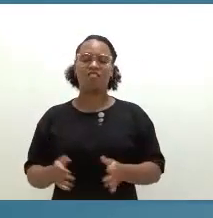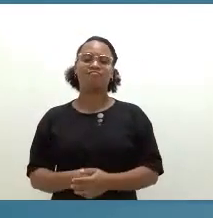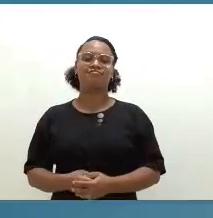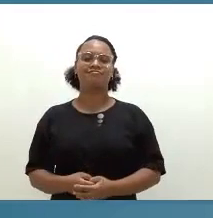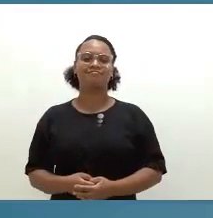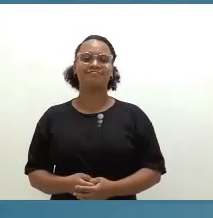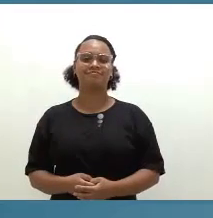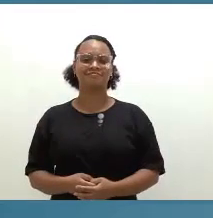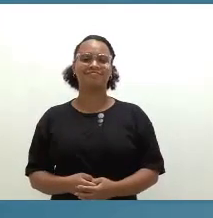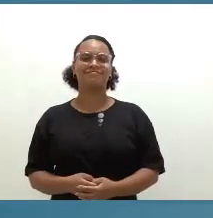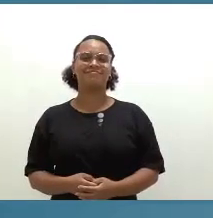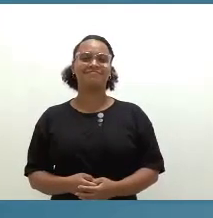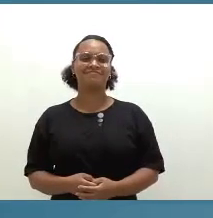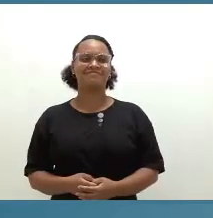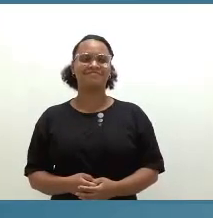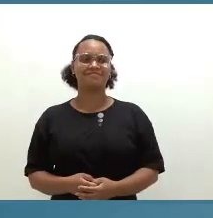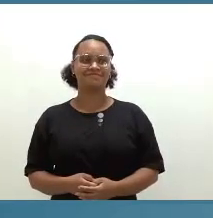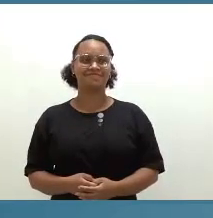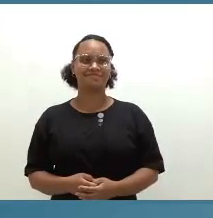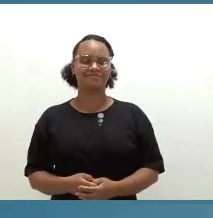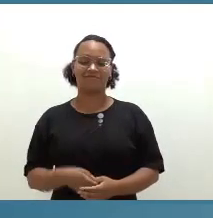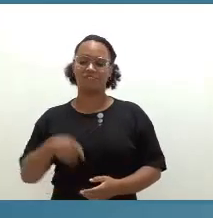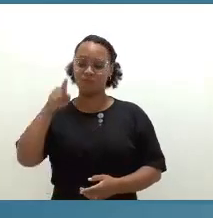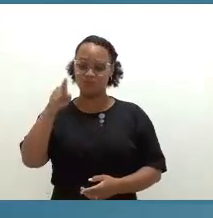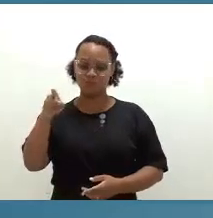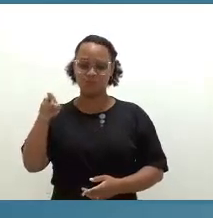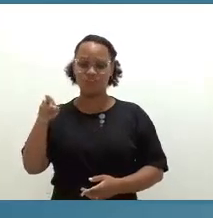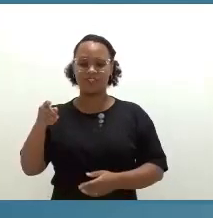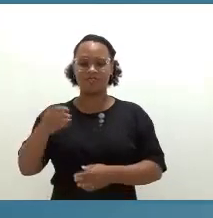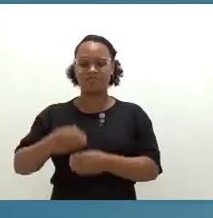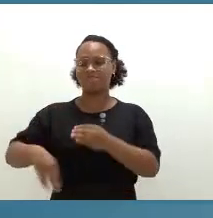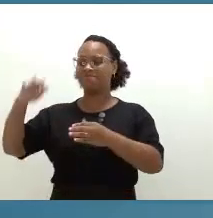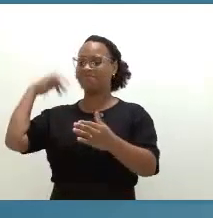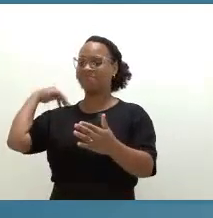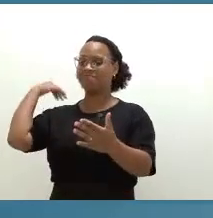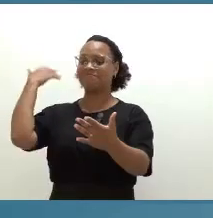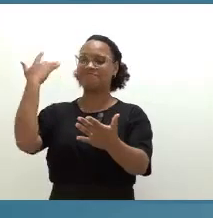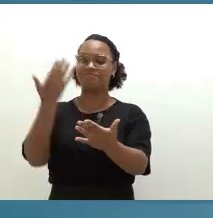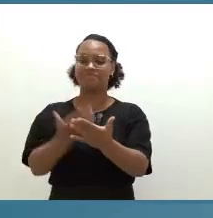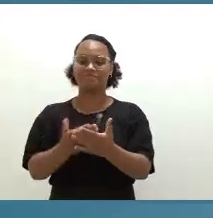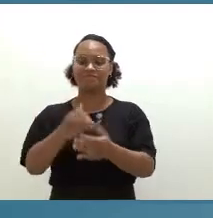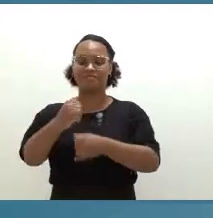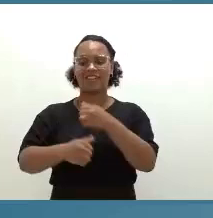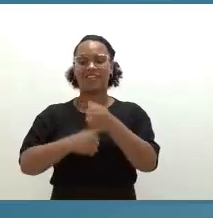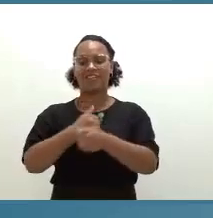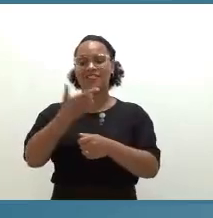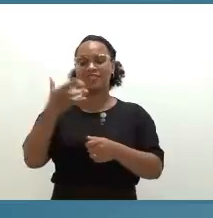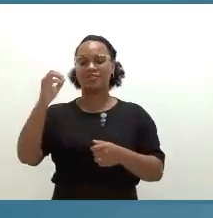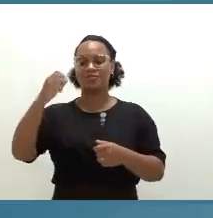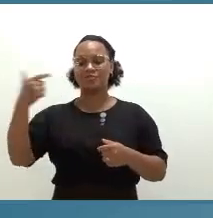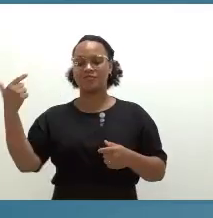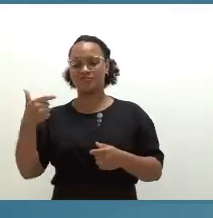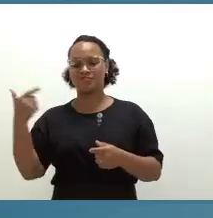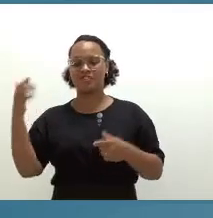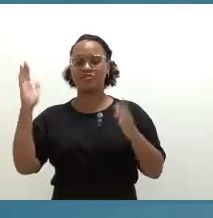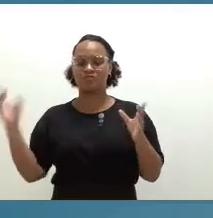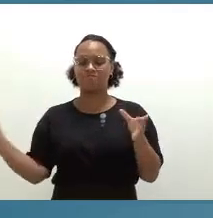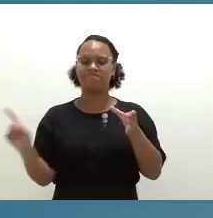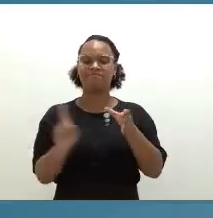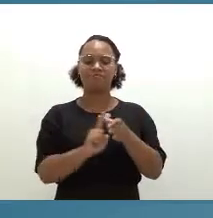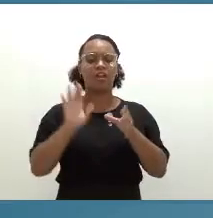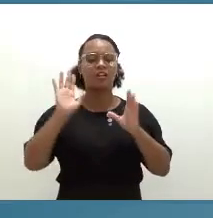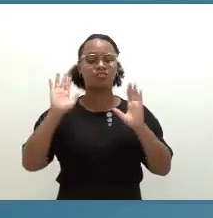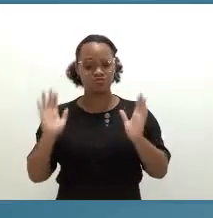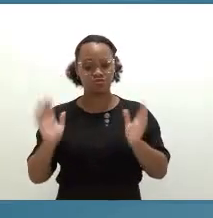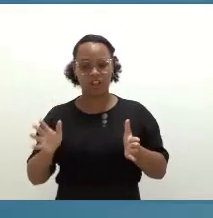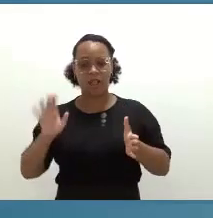Vossa Excelência, desde o início do ano, já integra o nosso colegiado. Então, Vossa Excelência já estava aqui